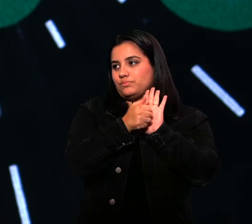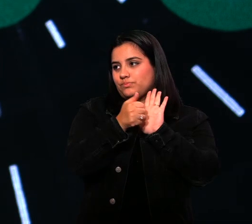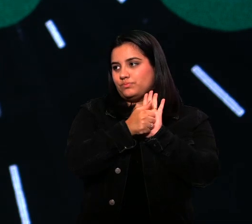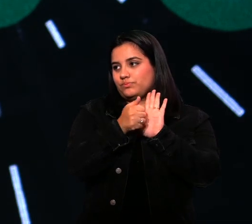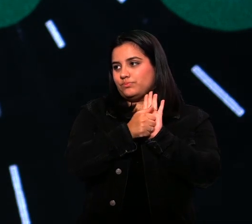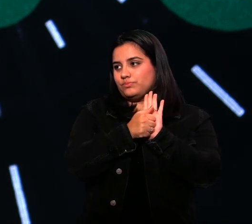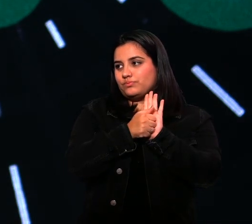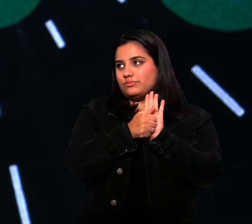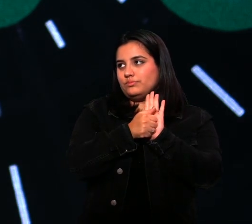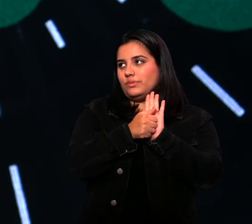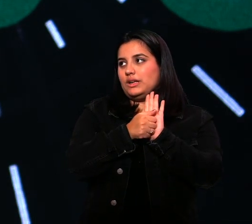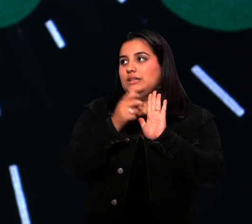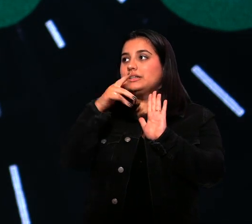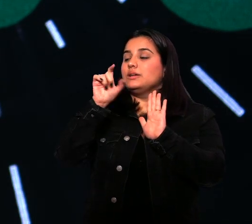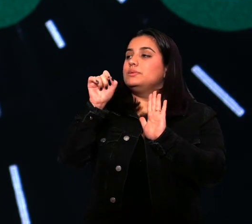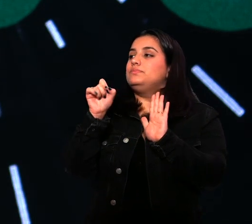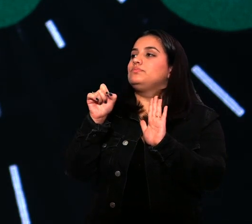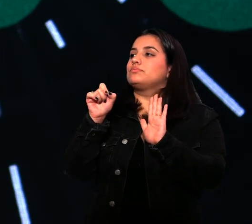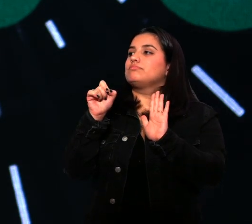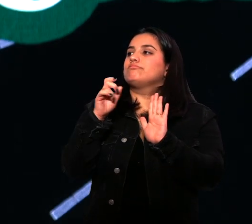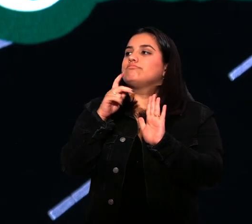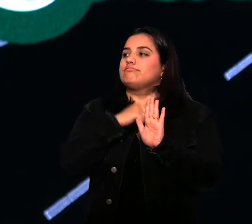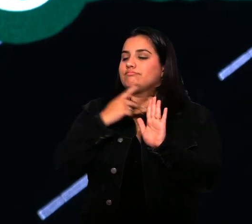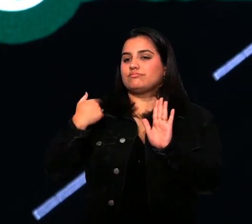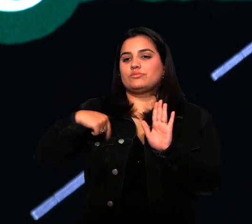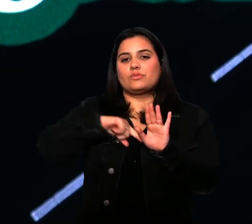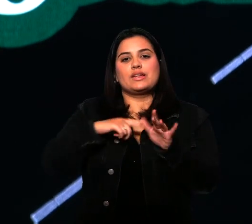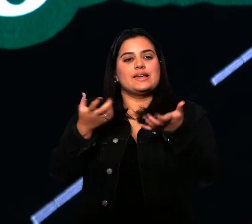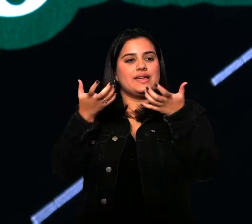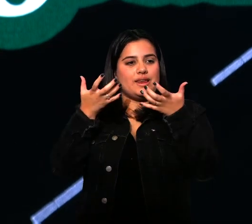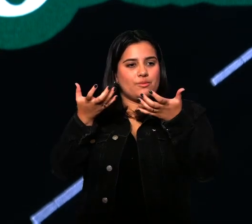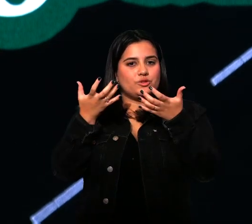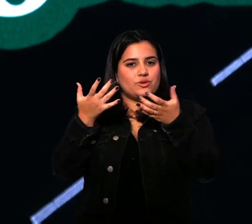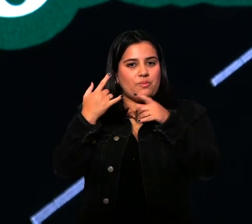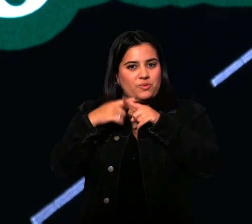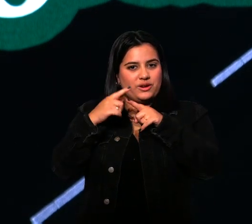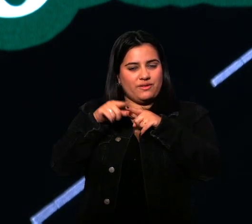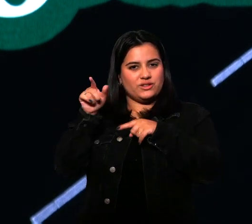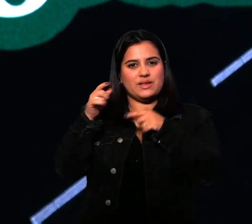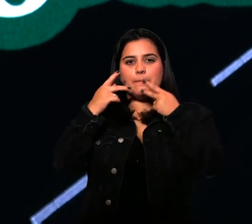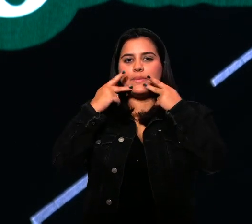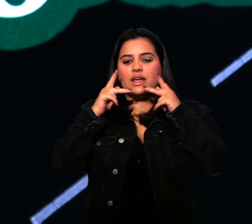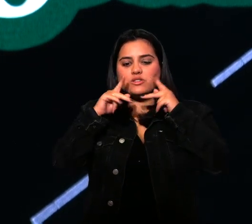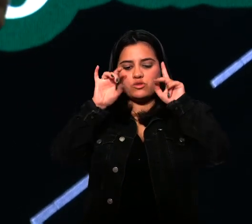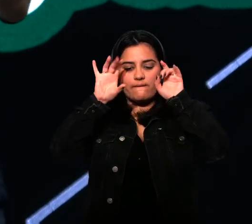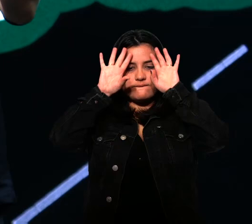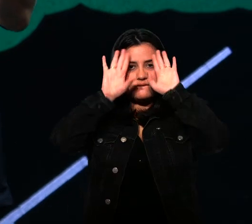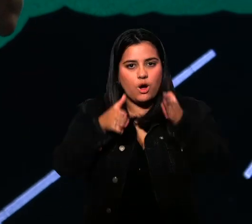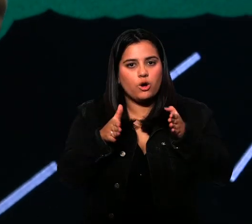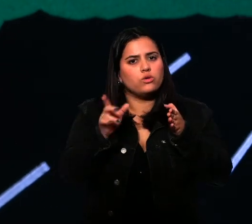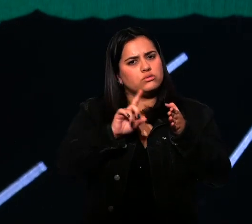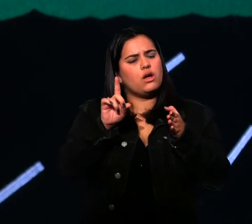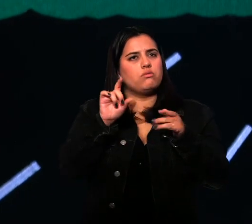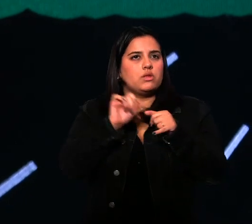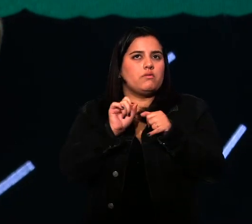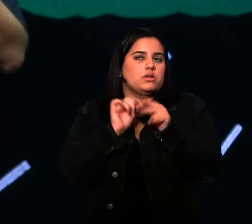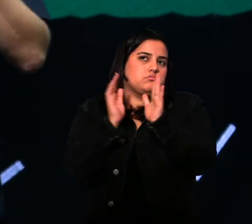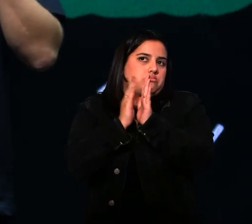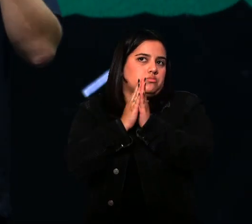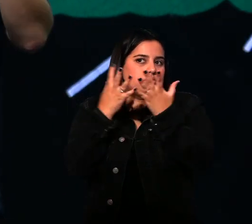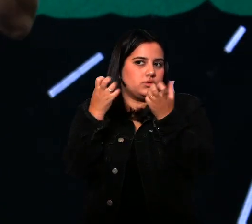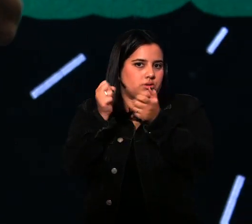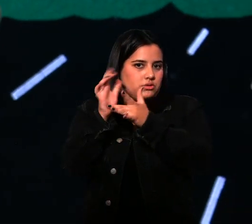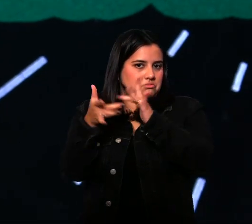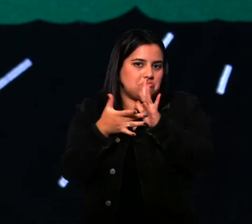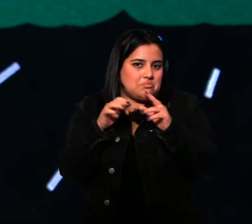dia. E esse é o tipo do pastor que a gente quer nessa igreja. Olha que coisa linda, gente. Não tem a ver com você. Não tem a ver com